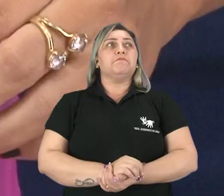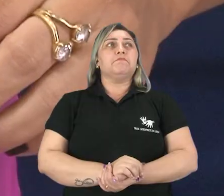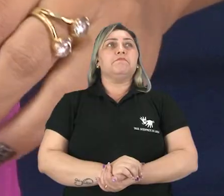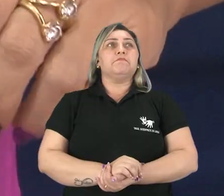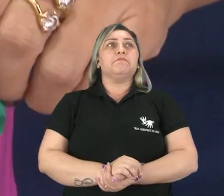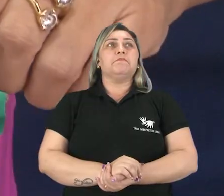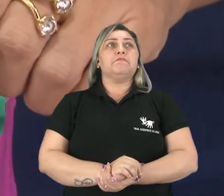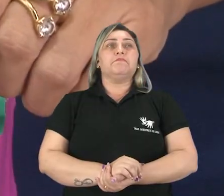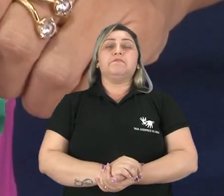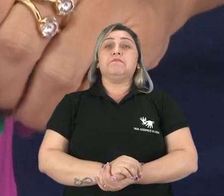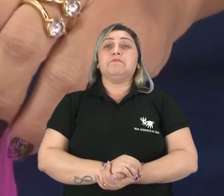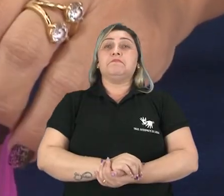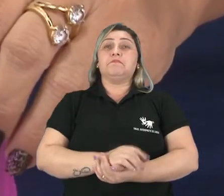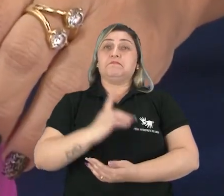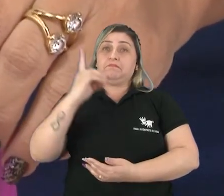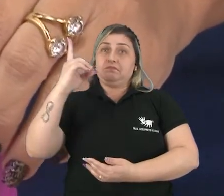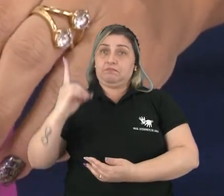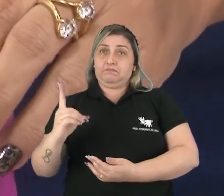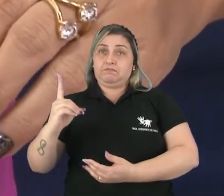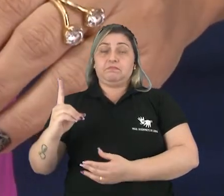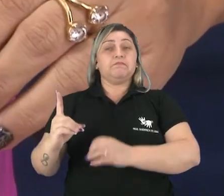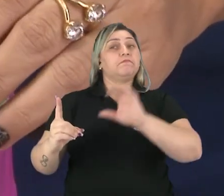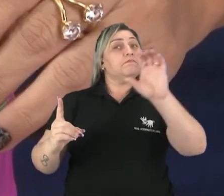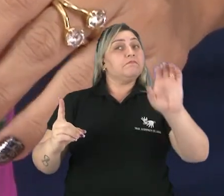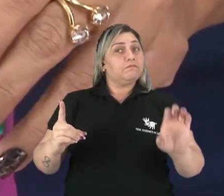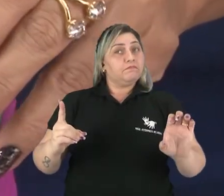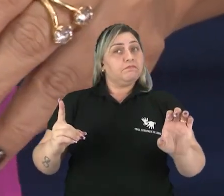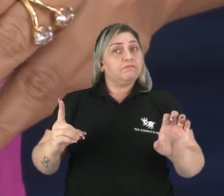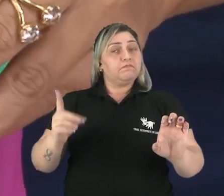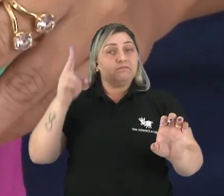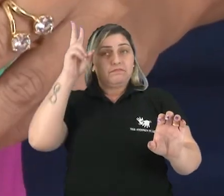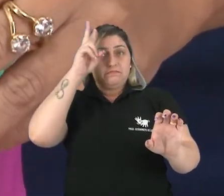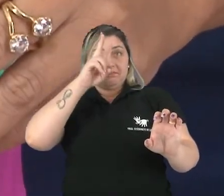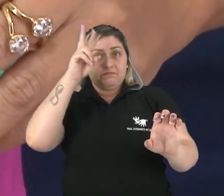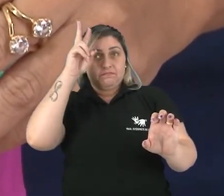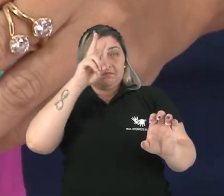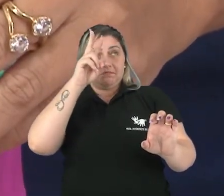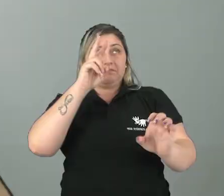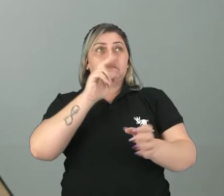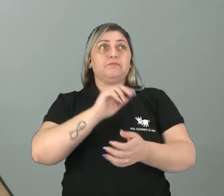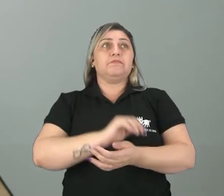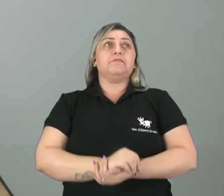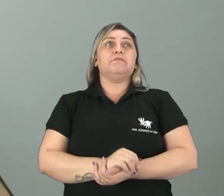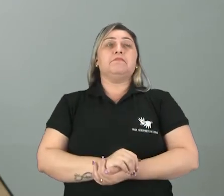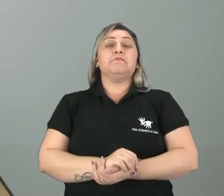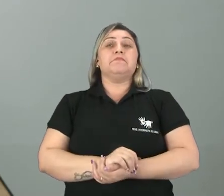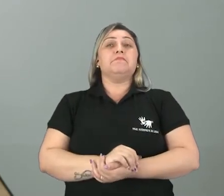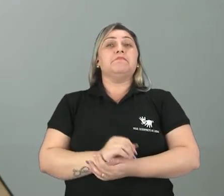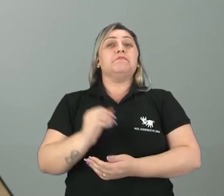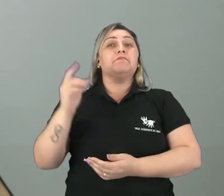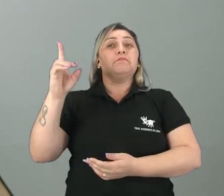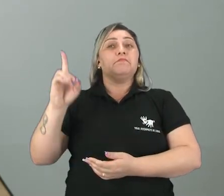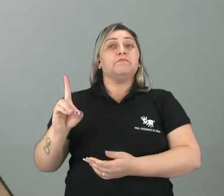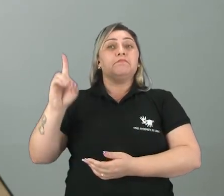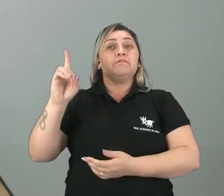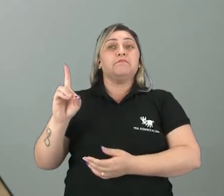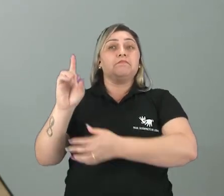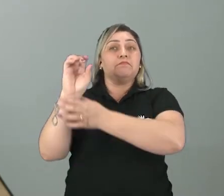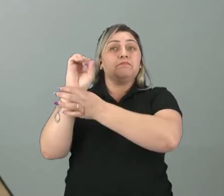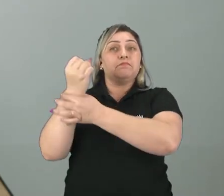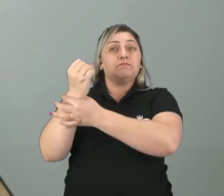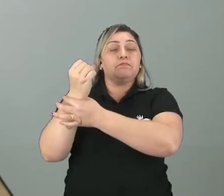para a direita ou para a esquerda lembram a direita eu tenho a